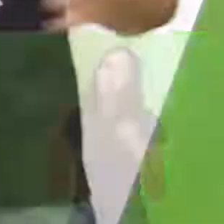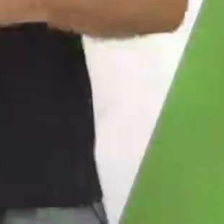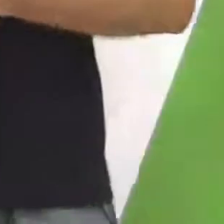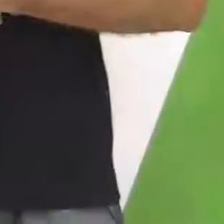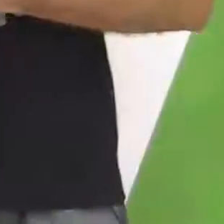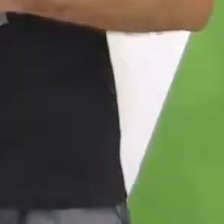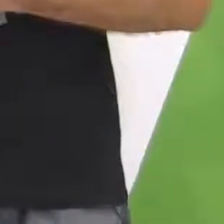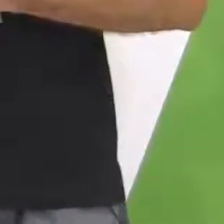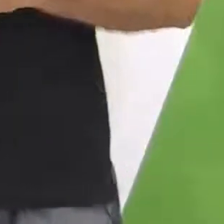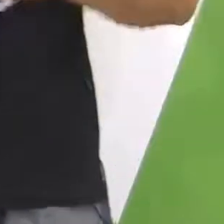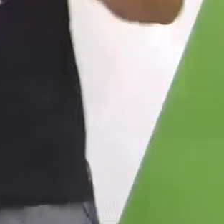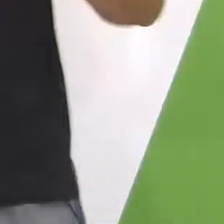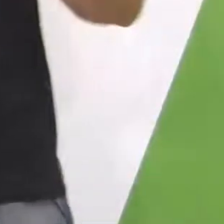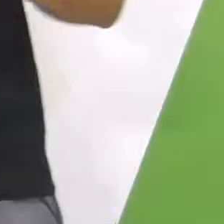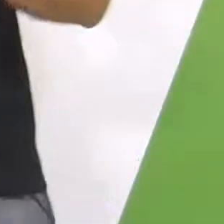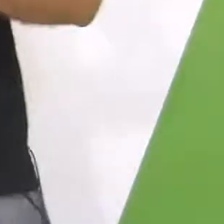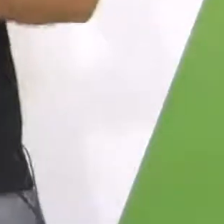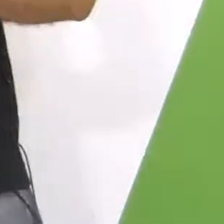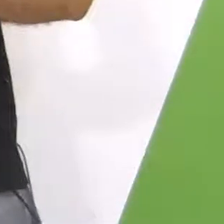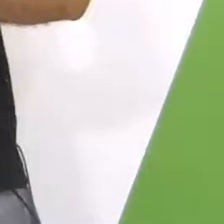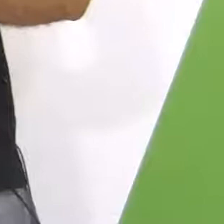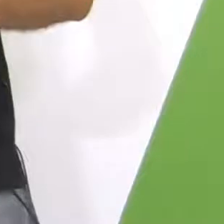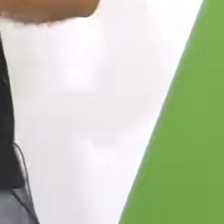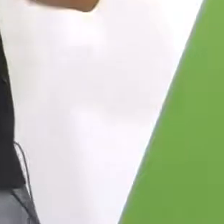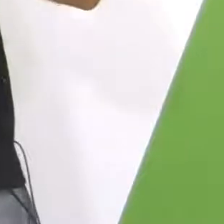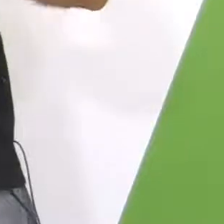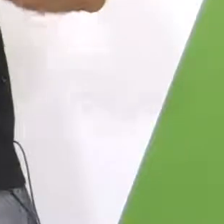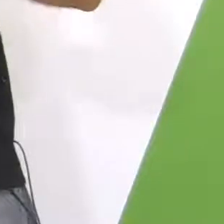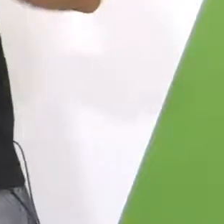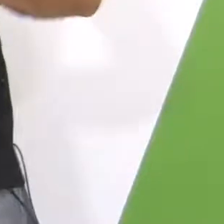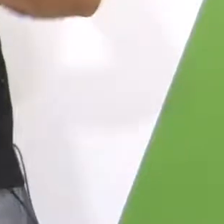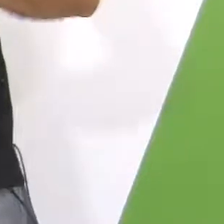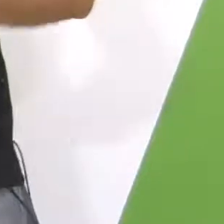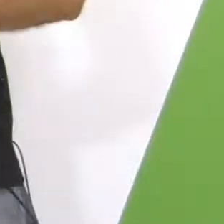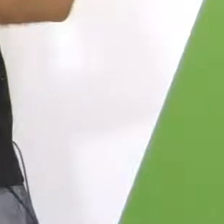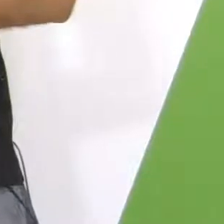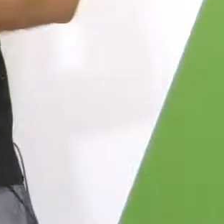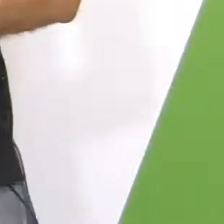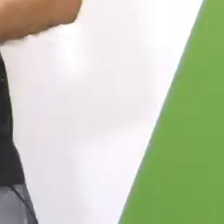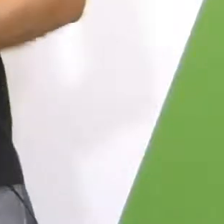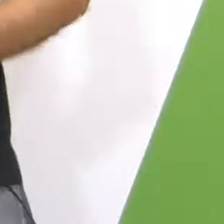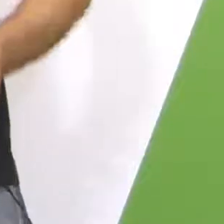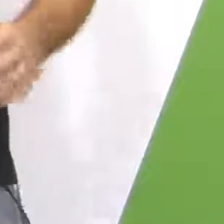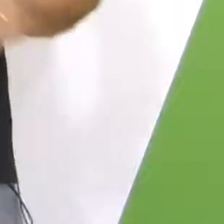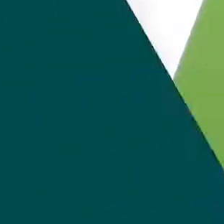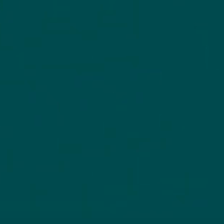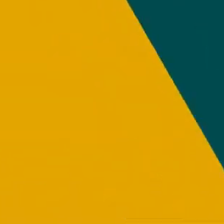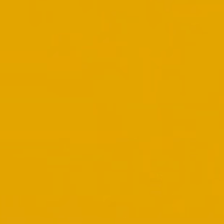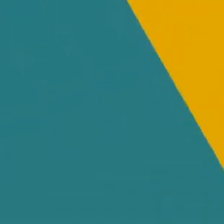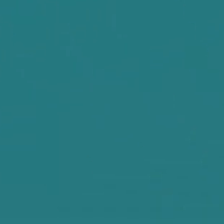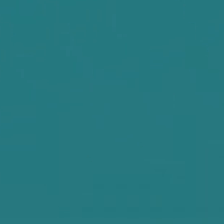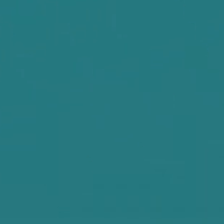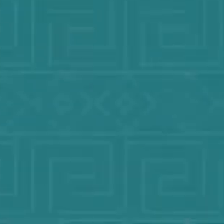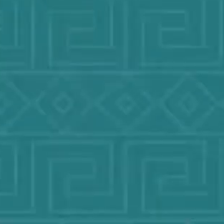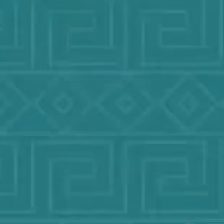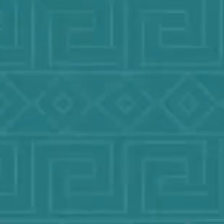gente trabalhar todos os aspectos referentes ao tema. Obrigado, galera.